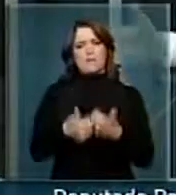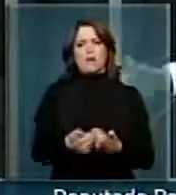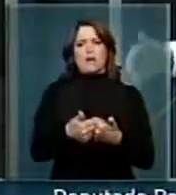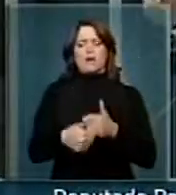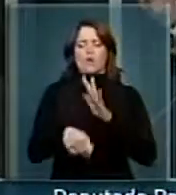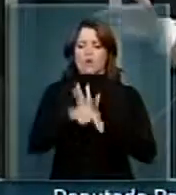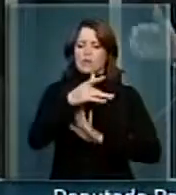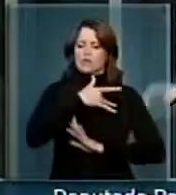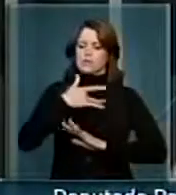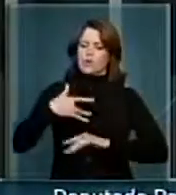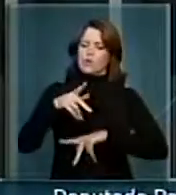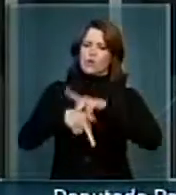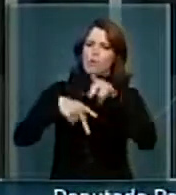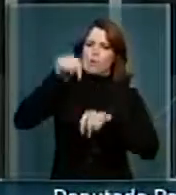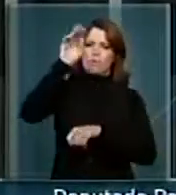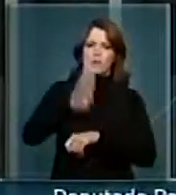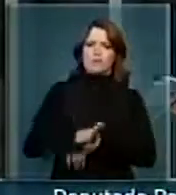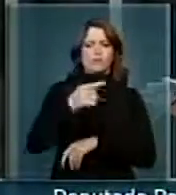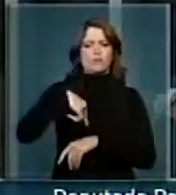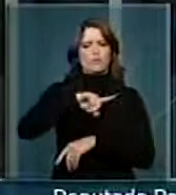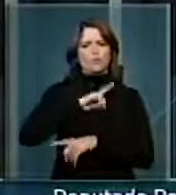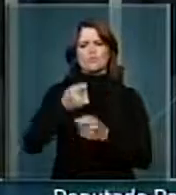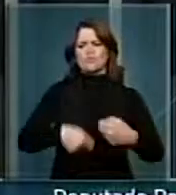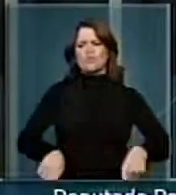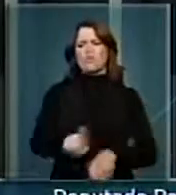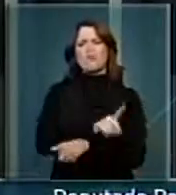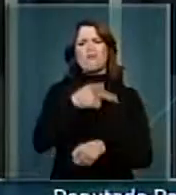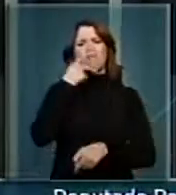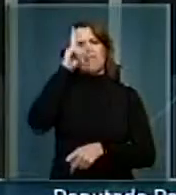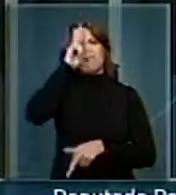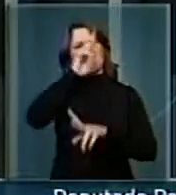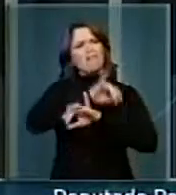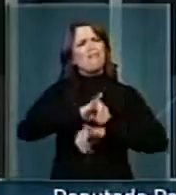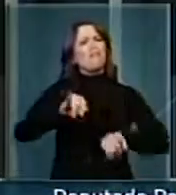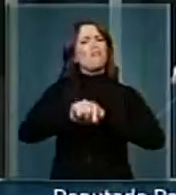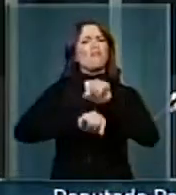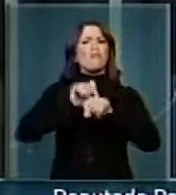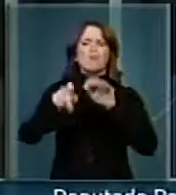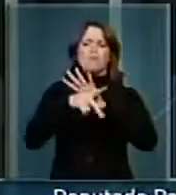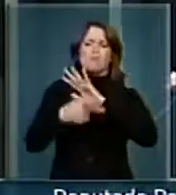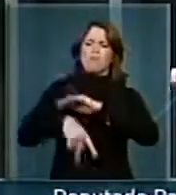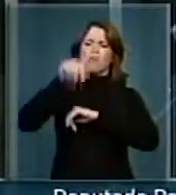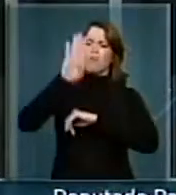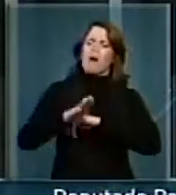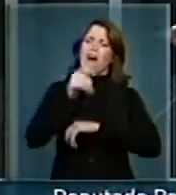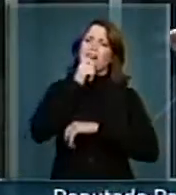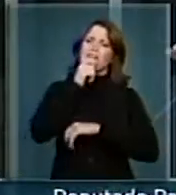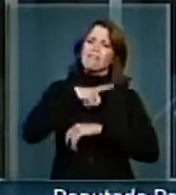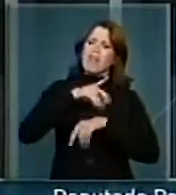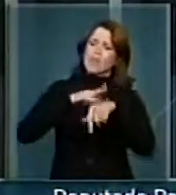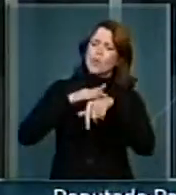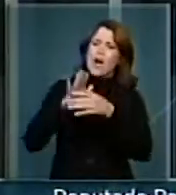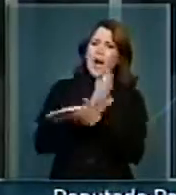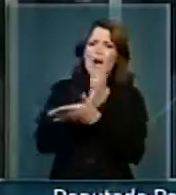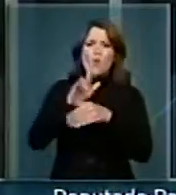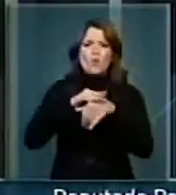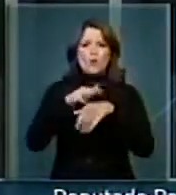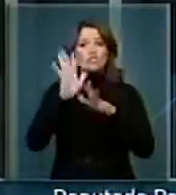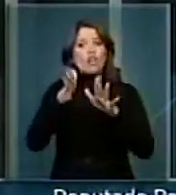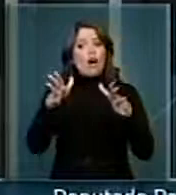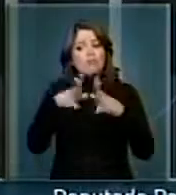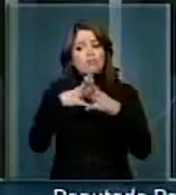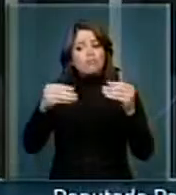de saúde aos brasileiros. Nós não precisamos aqui de lembrar que no Brasil ainda existem doenças que já podiam